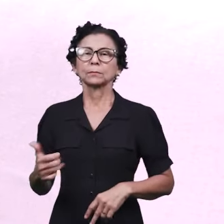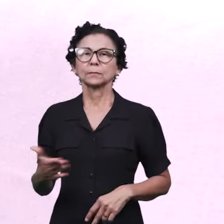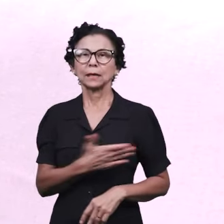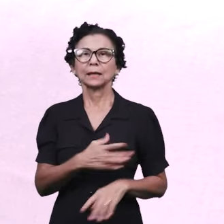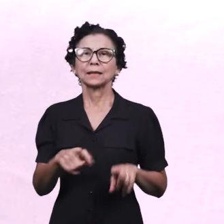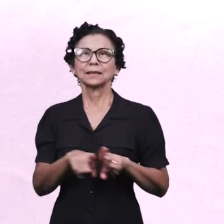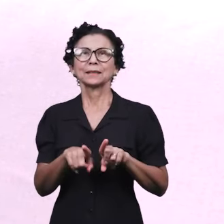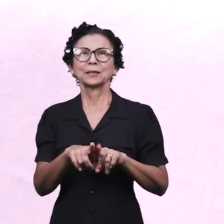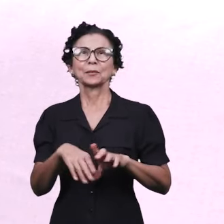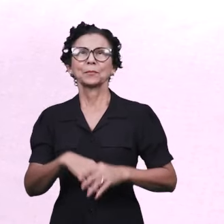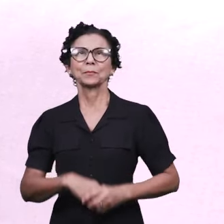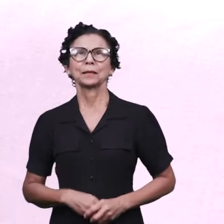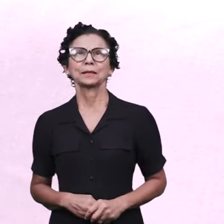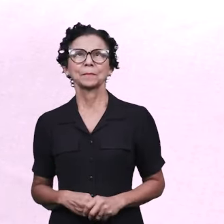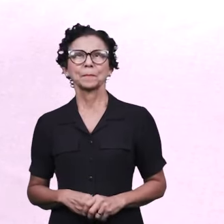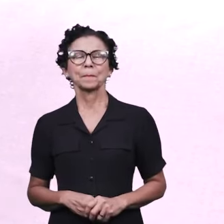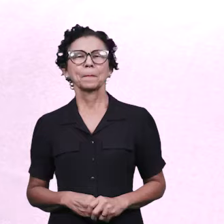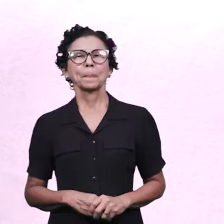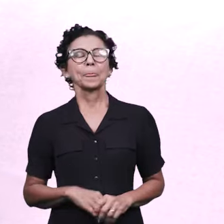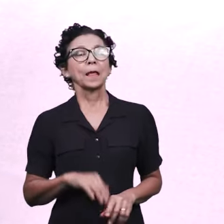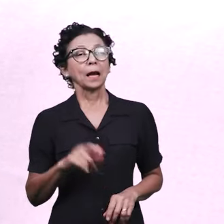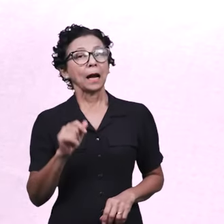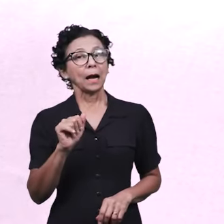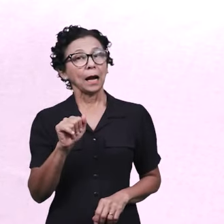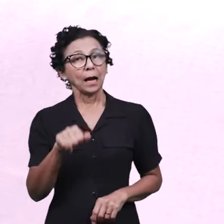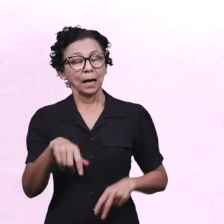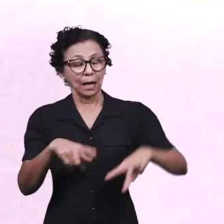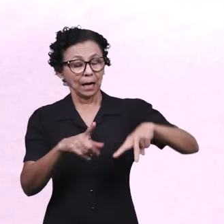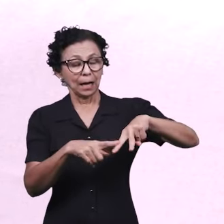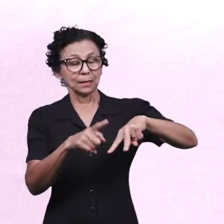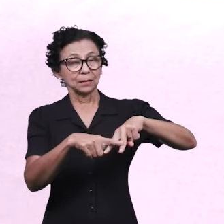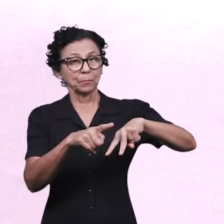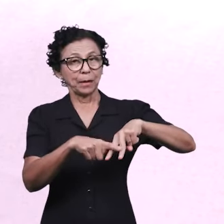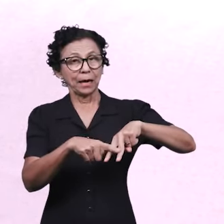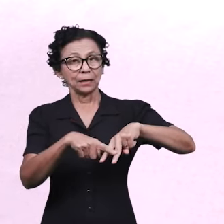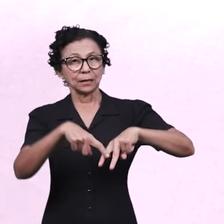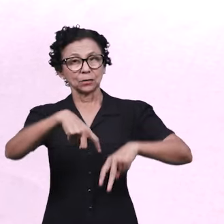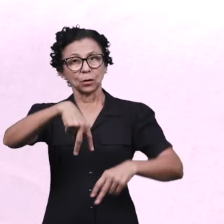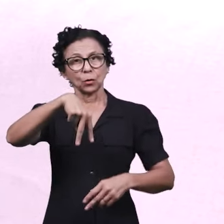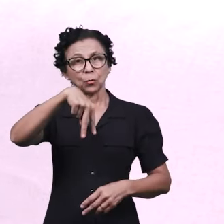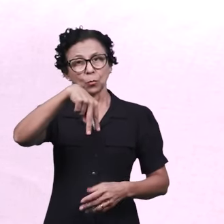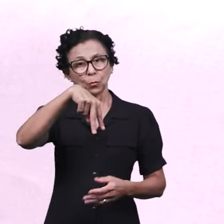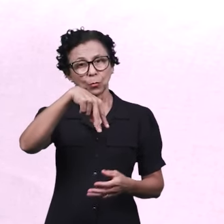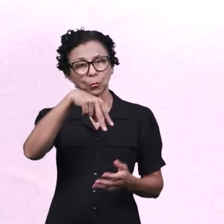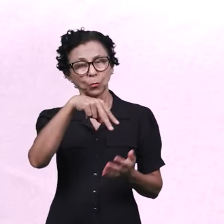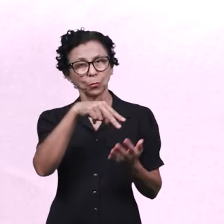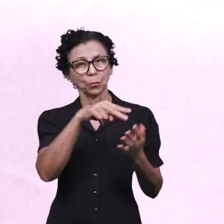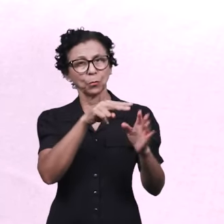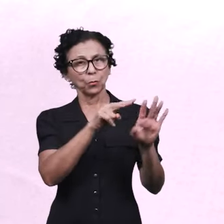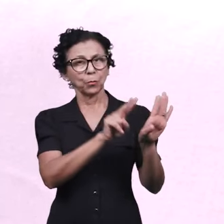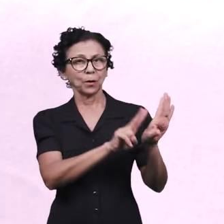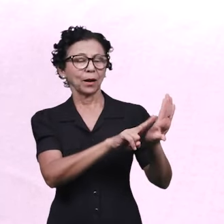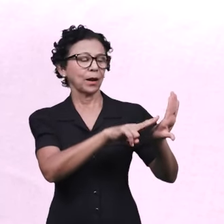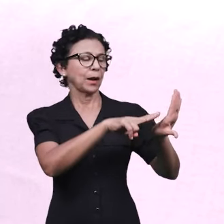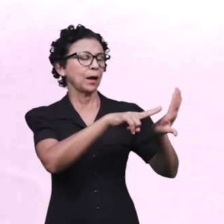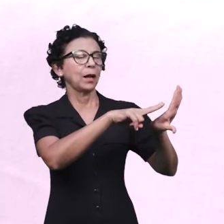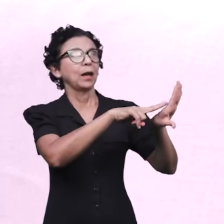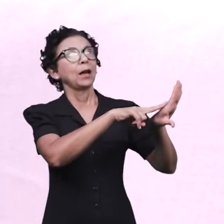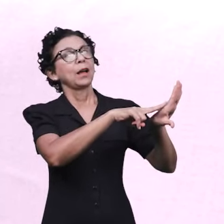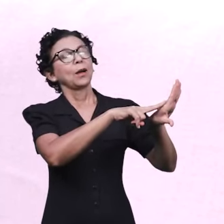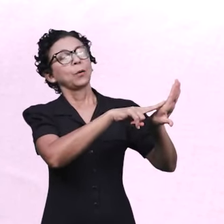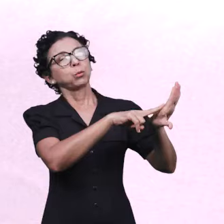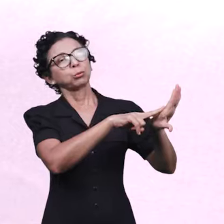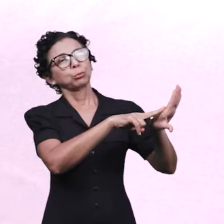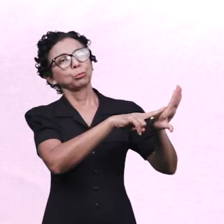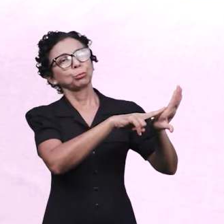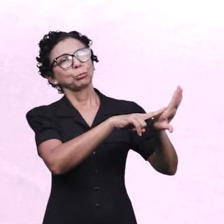triângulo né a elevação das pernas a 45º no final do dia ela alivia muito essa sensação de peso nas pernas